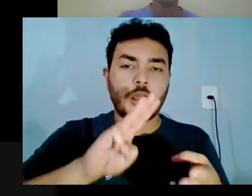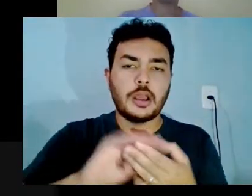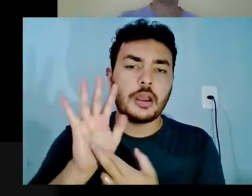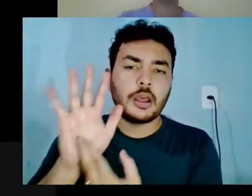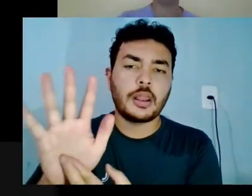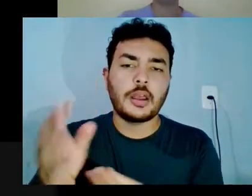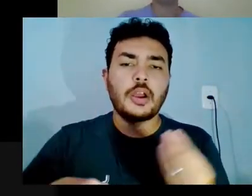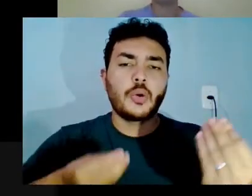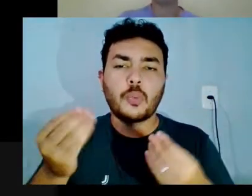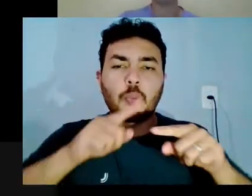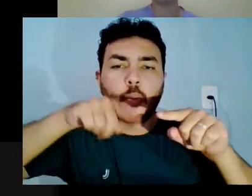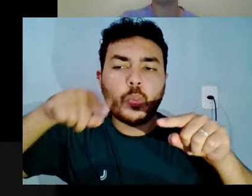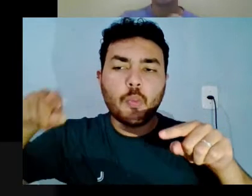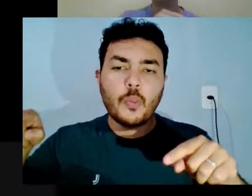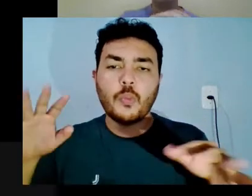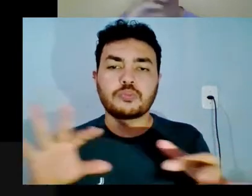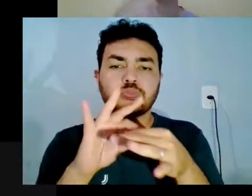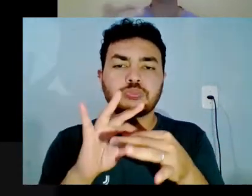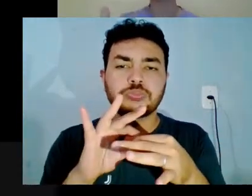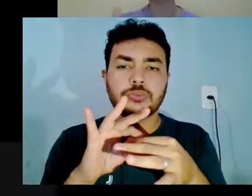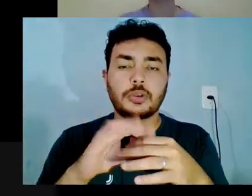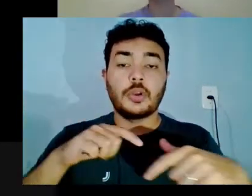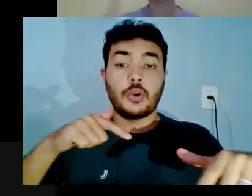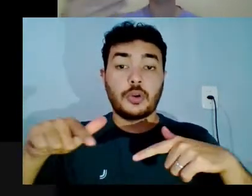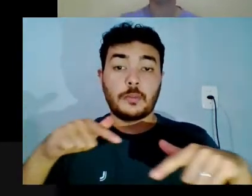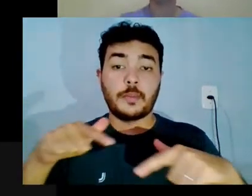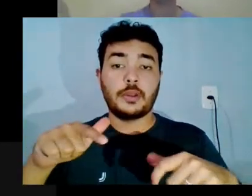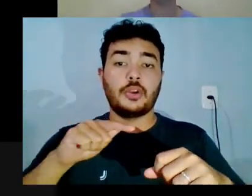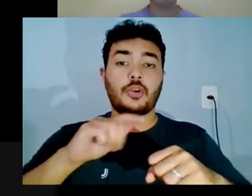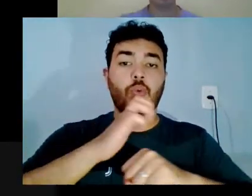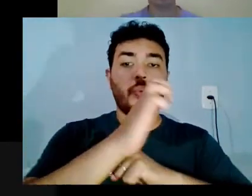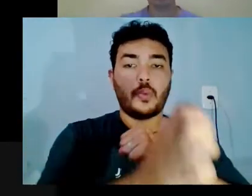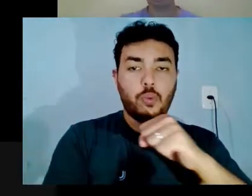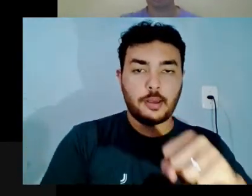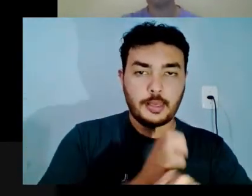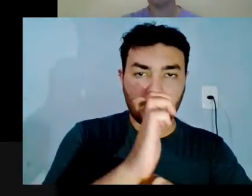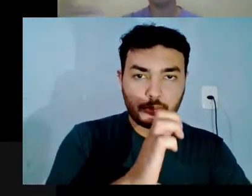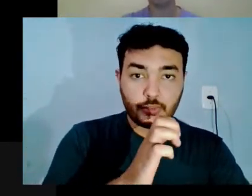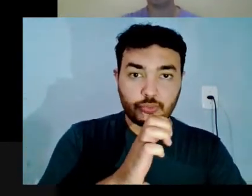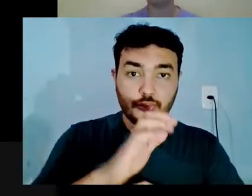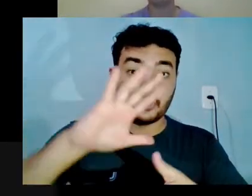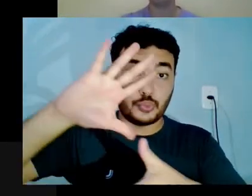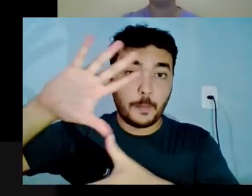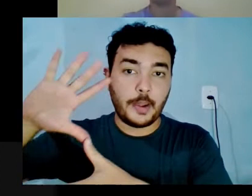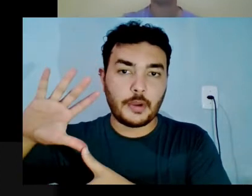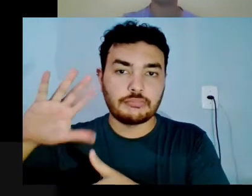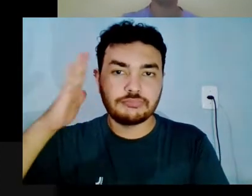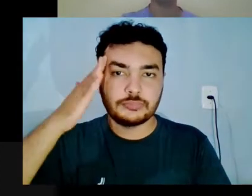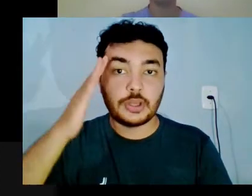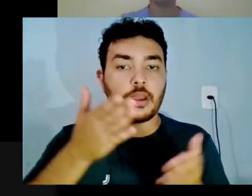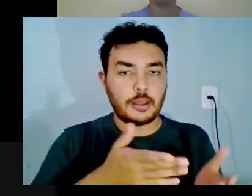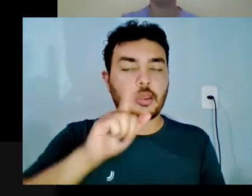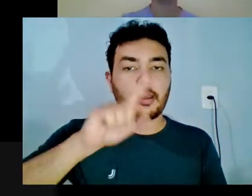como sendo o comportamento associado ao comportamento de um elétron num átomo, tá? Essa foi a ideia desenvolvida e proposta por